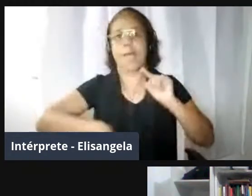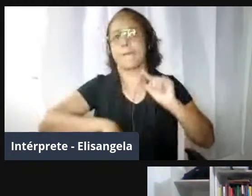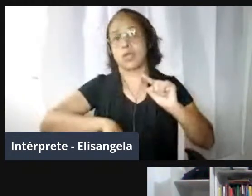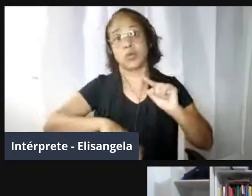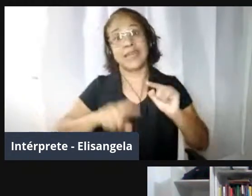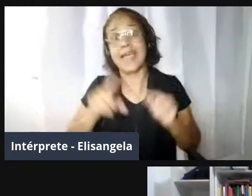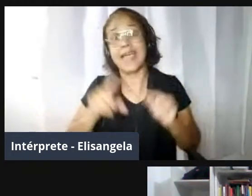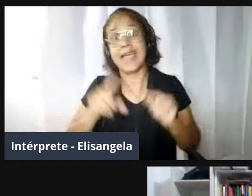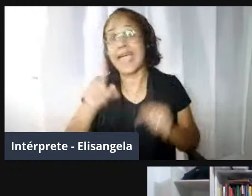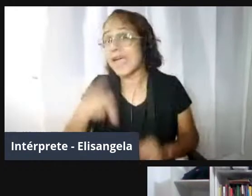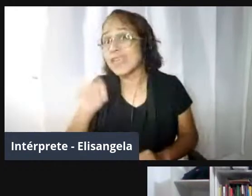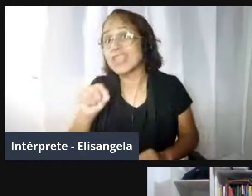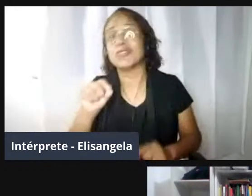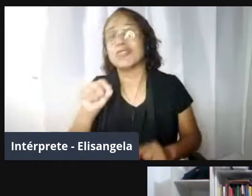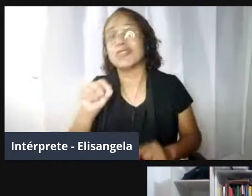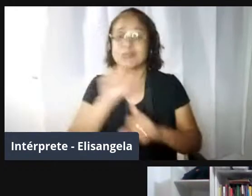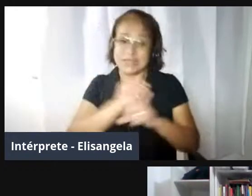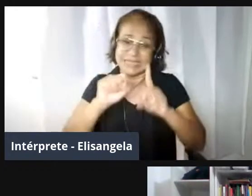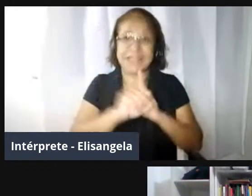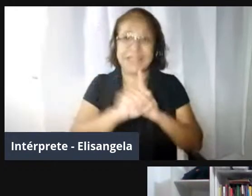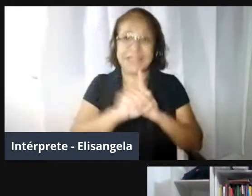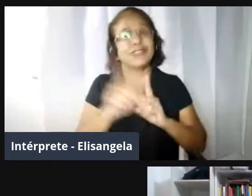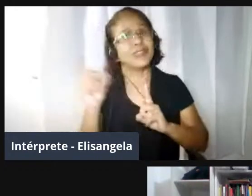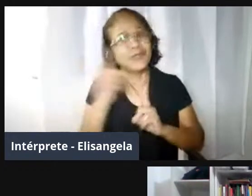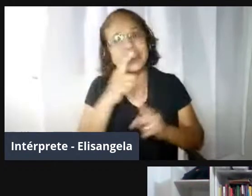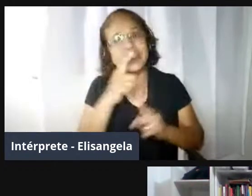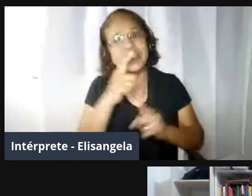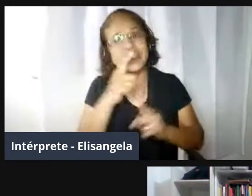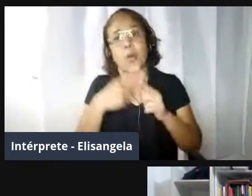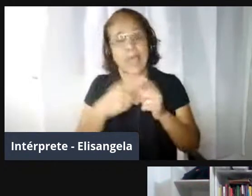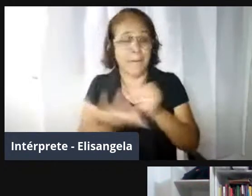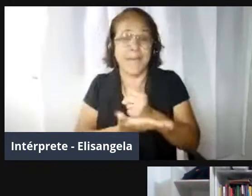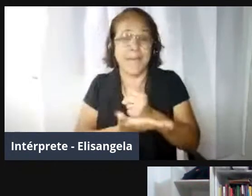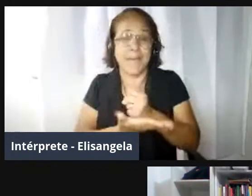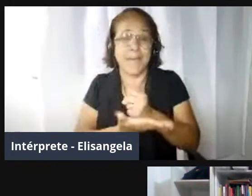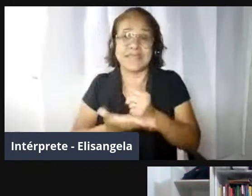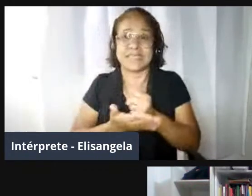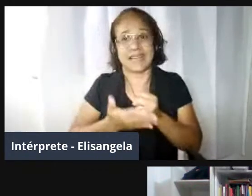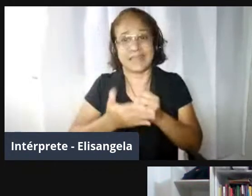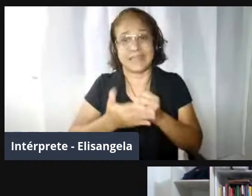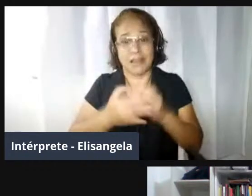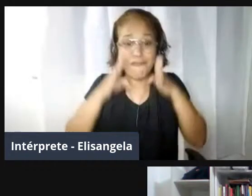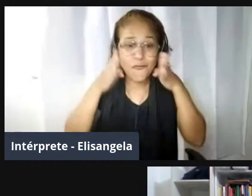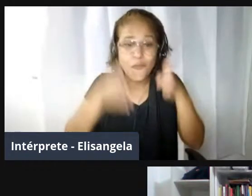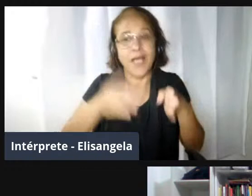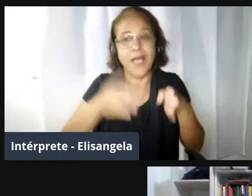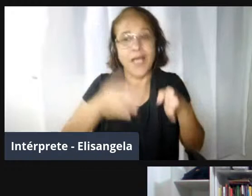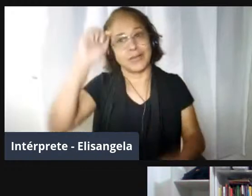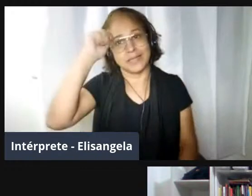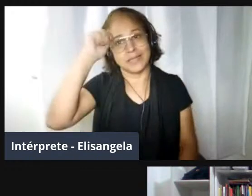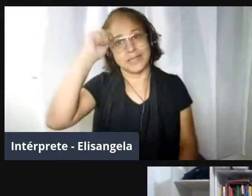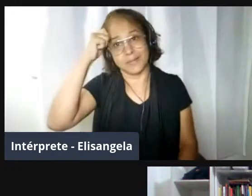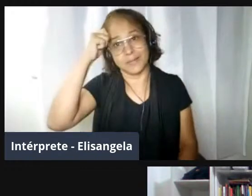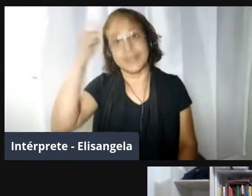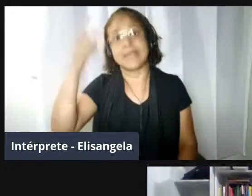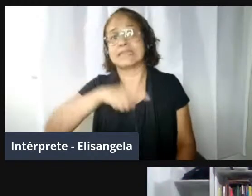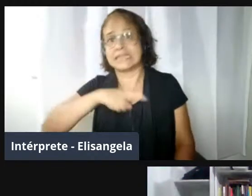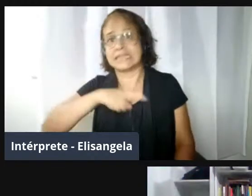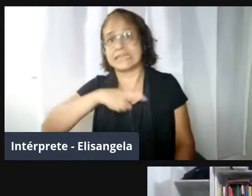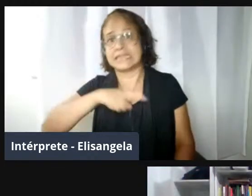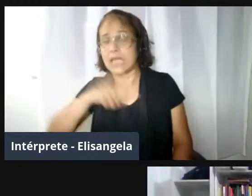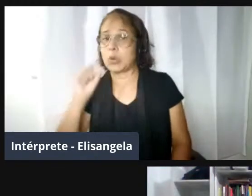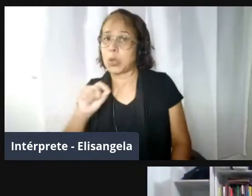uma sociedade que é baseada no racismo, é óbvio que é difícil, né? Tem uma lei que diz que é proibida a matrícula para escravos, e